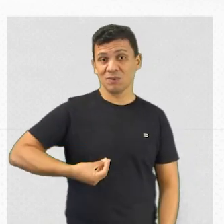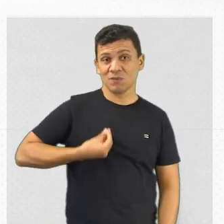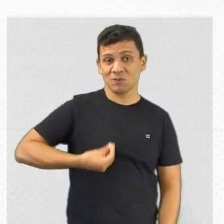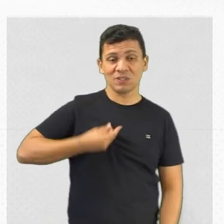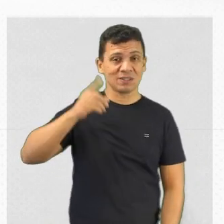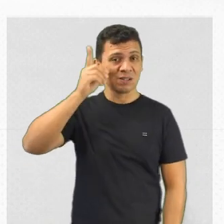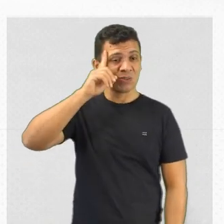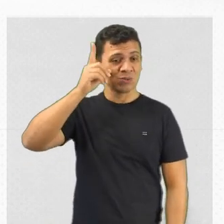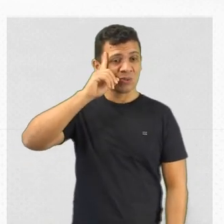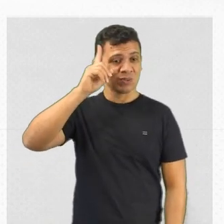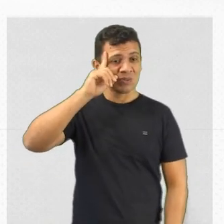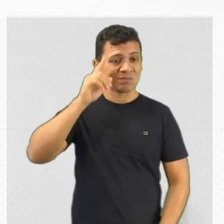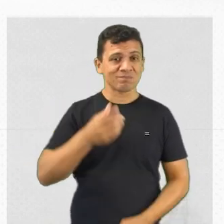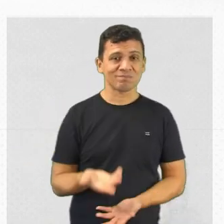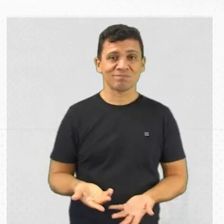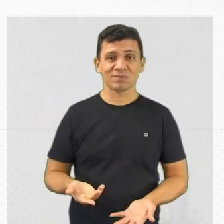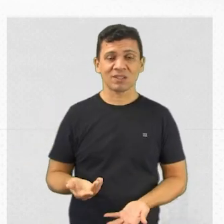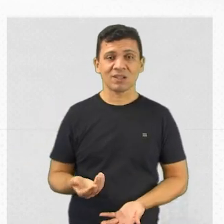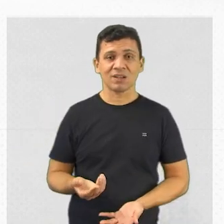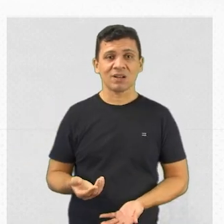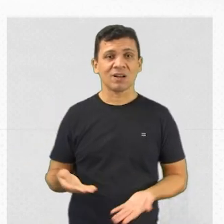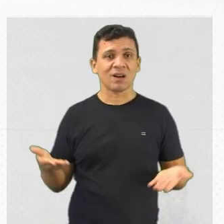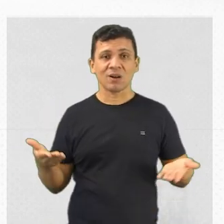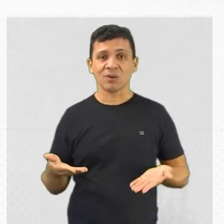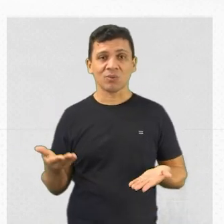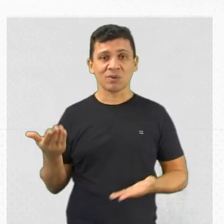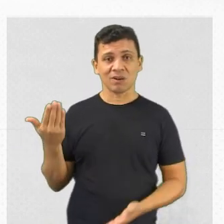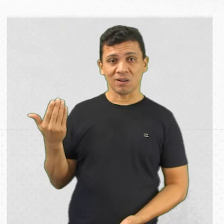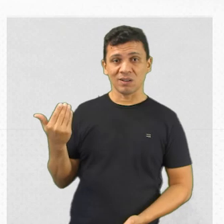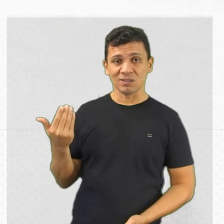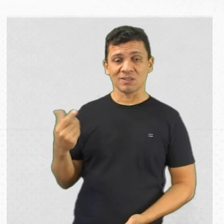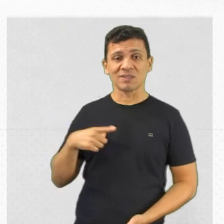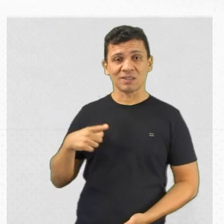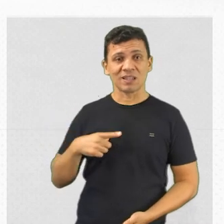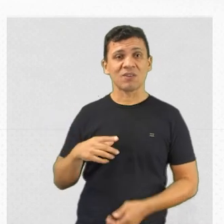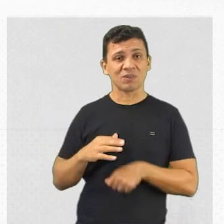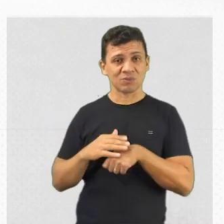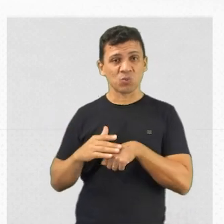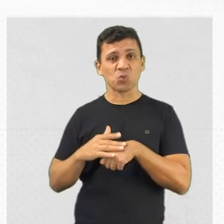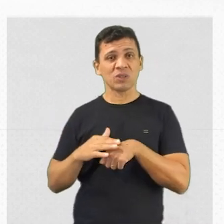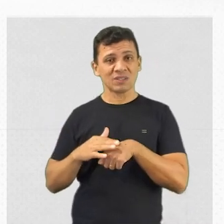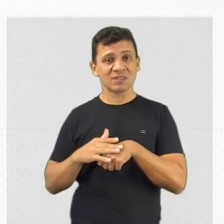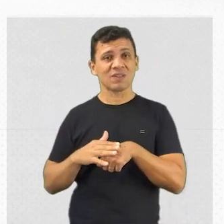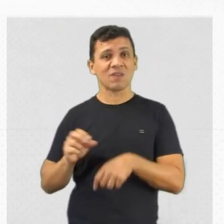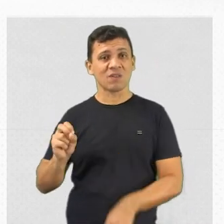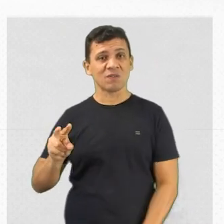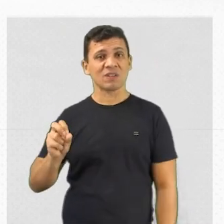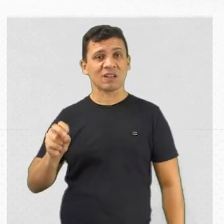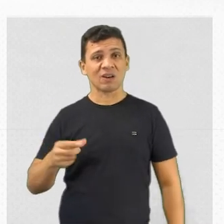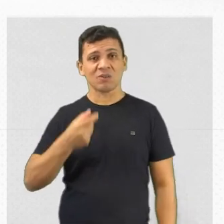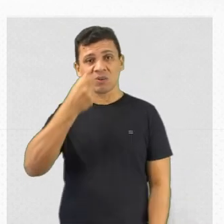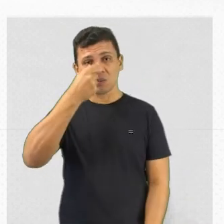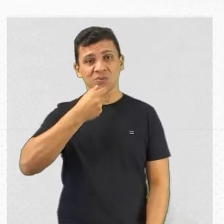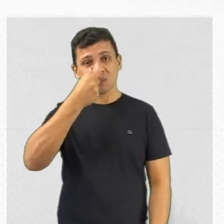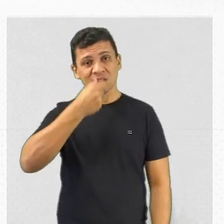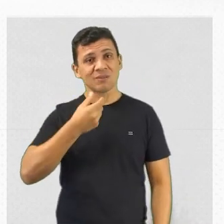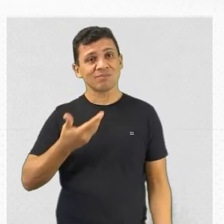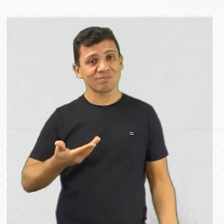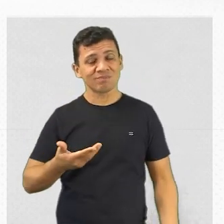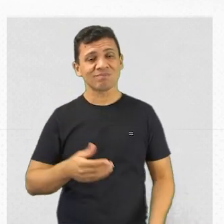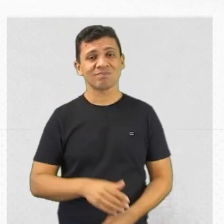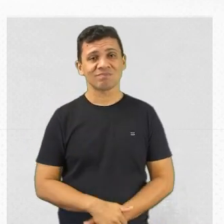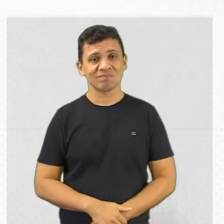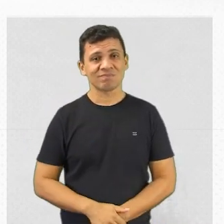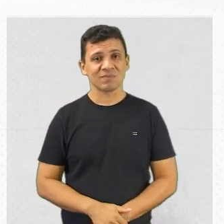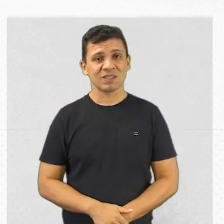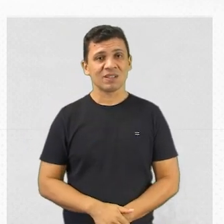Eu mesma aqui, a professora de vocês, acabei de sair de um ciclo viral, né? De uma gripe, tá? Que a gente